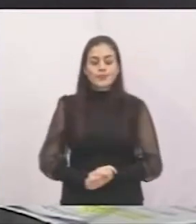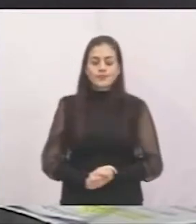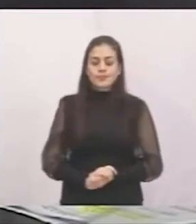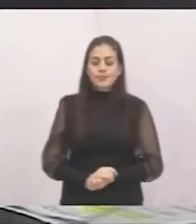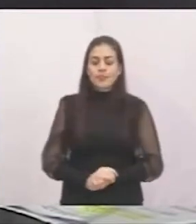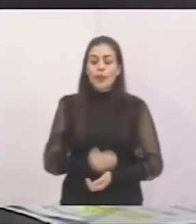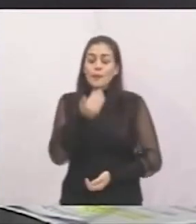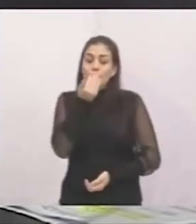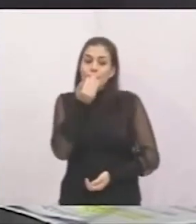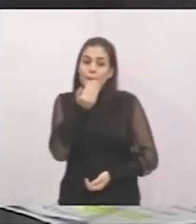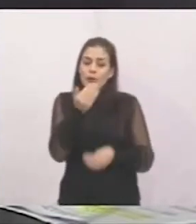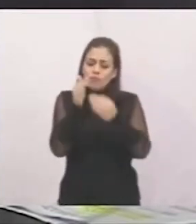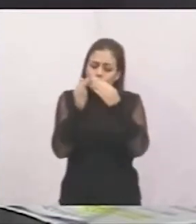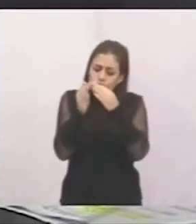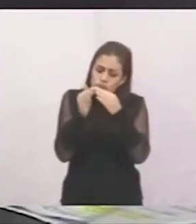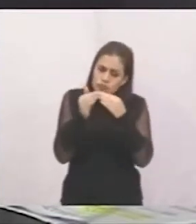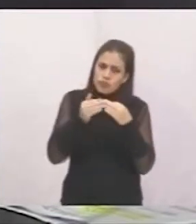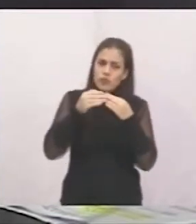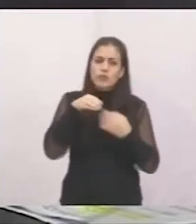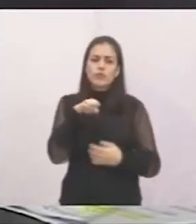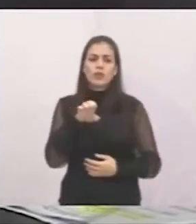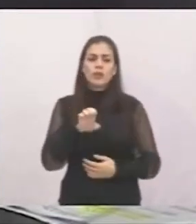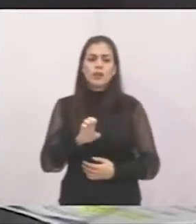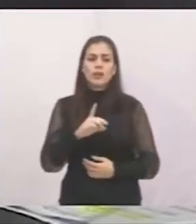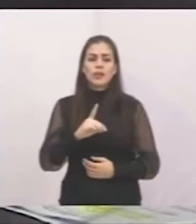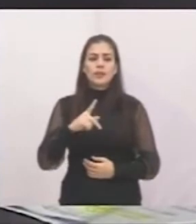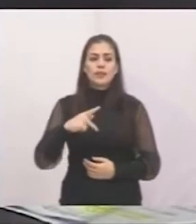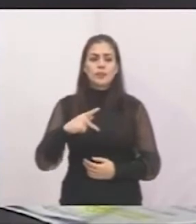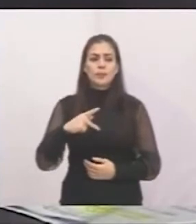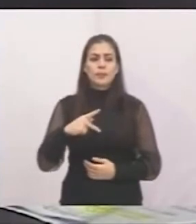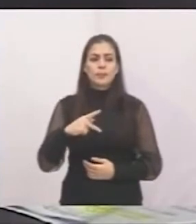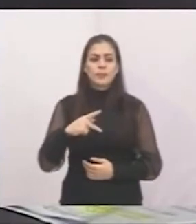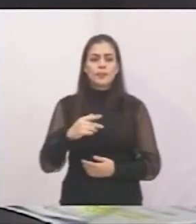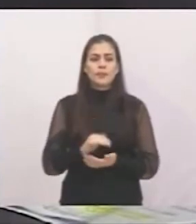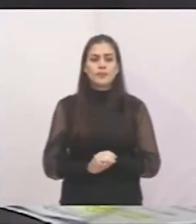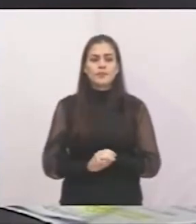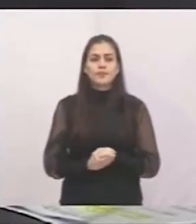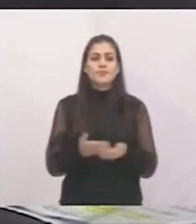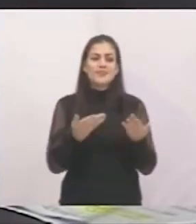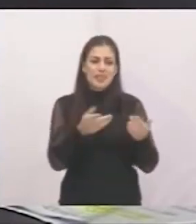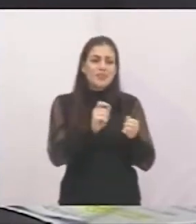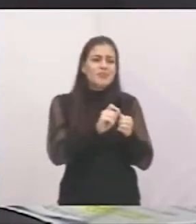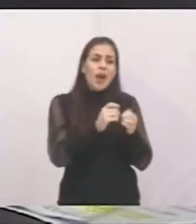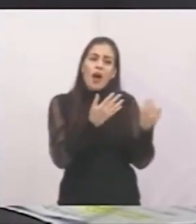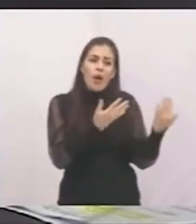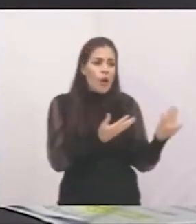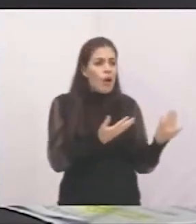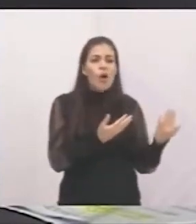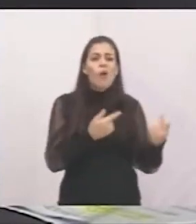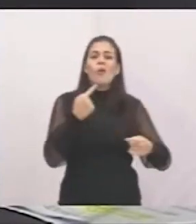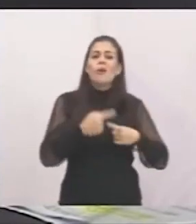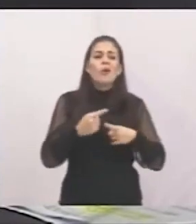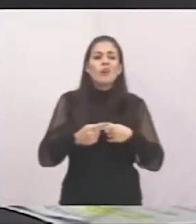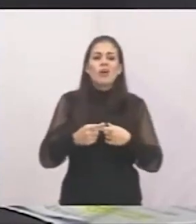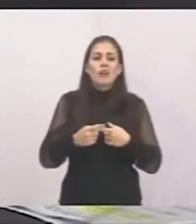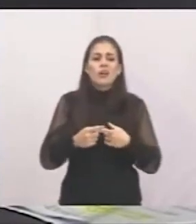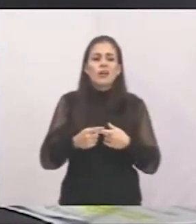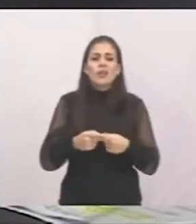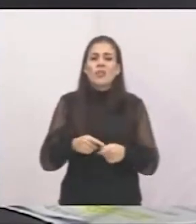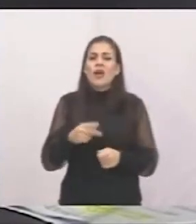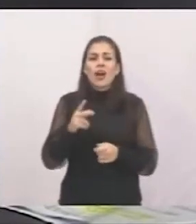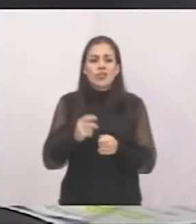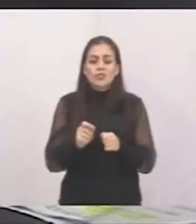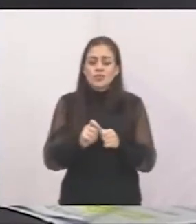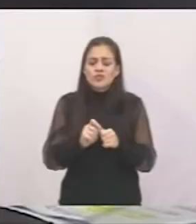favor para de pedir Bandeirantes que atende esse pedido porque já não aguenta mais fazer pedido aqui na cama dos